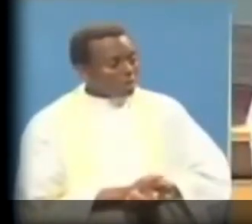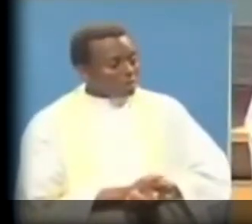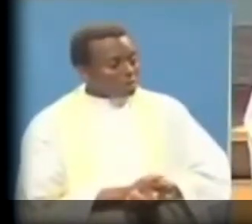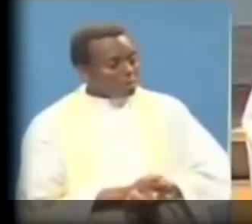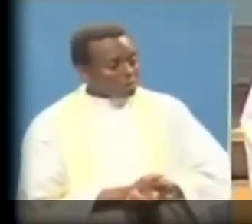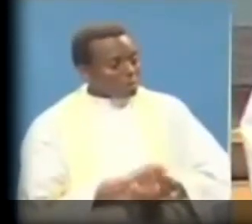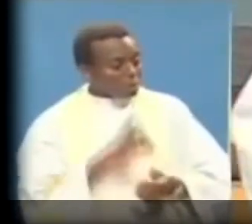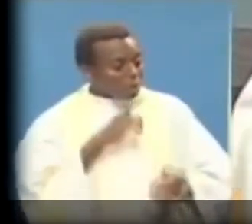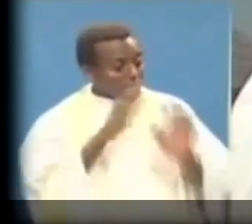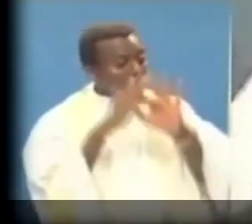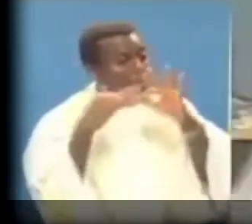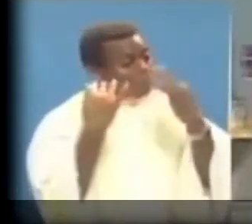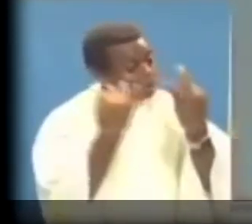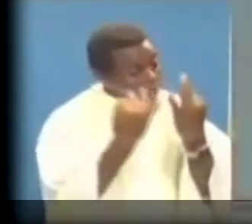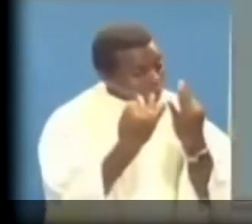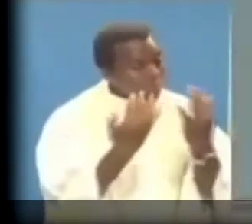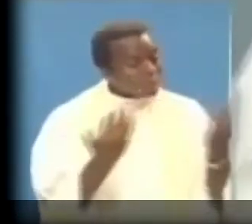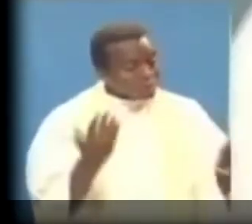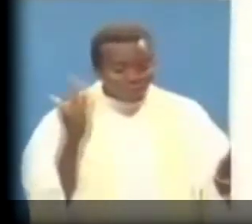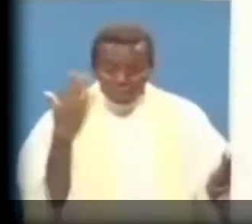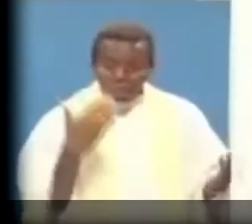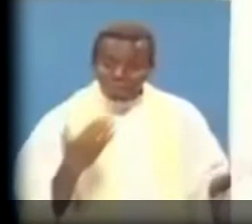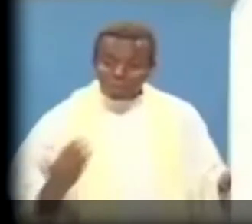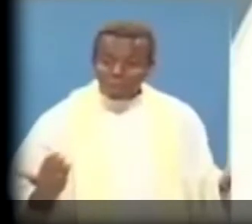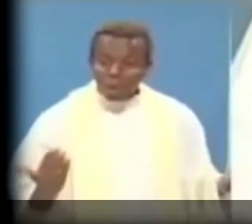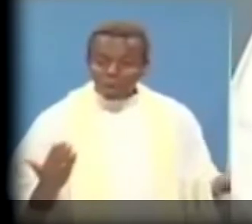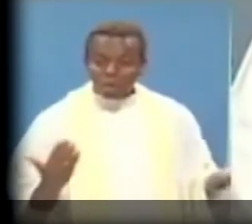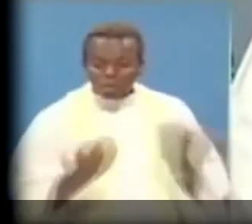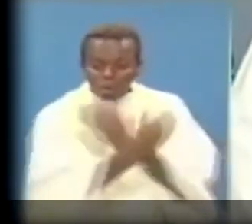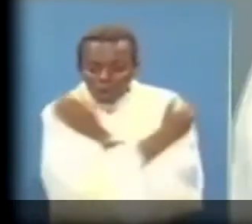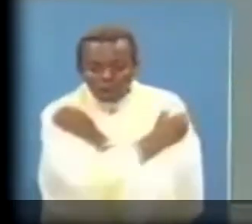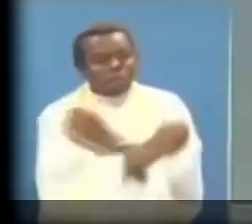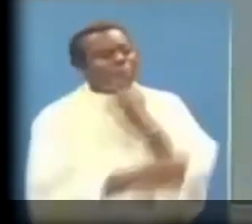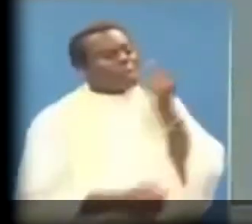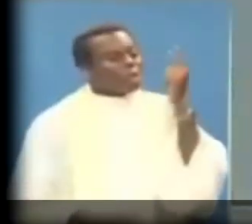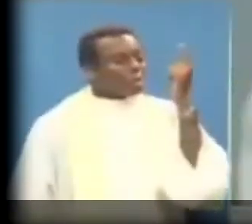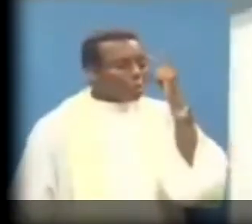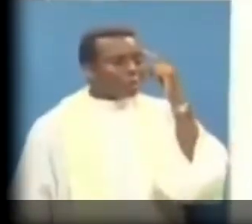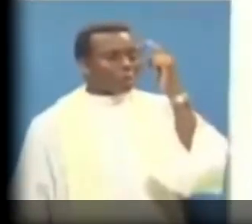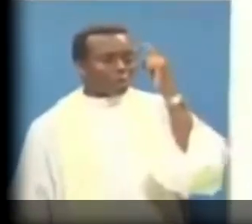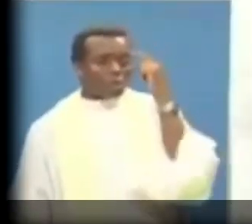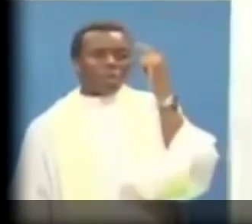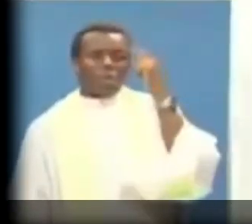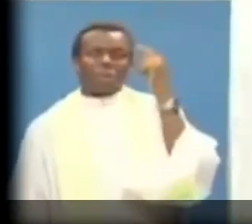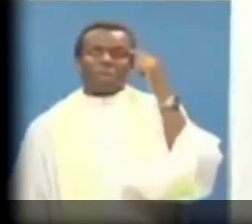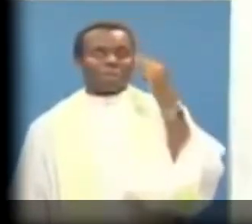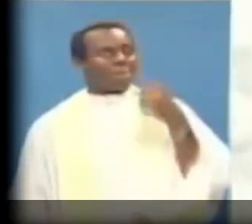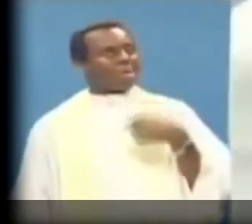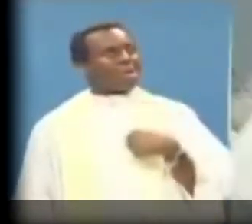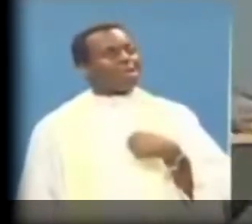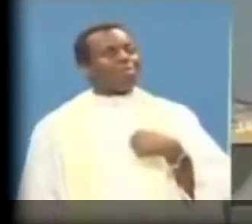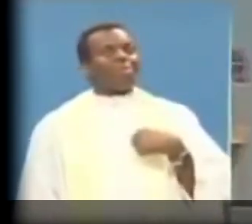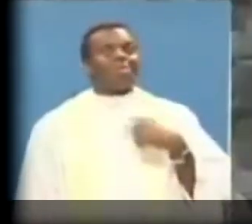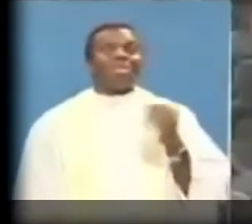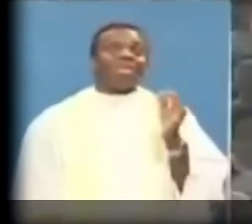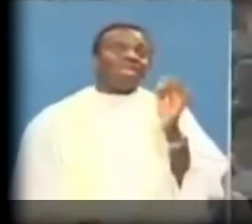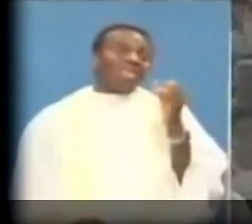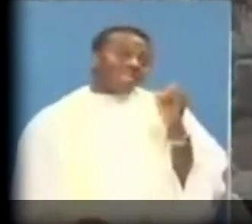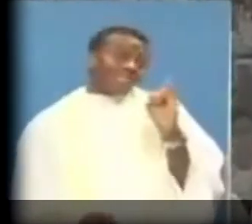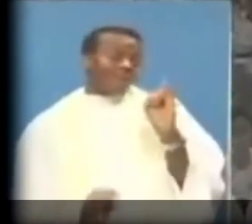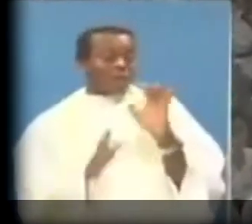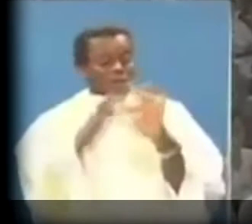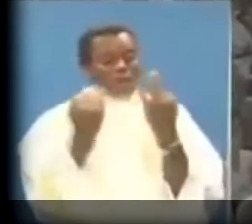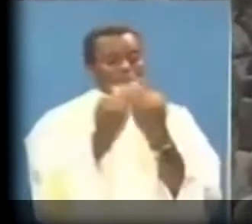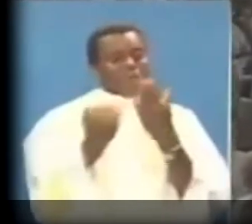mãe que eu já não ia dormir aquela noite de manhãzinha já ia ficar lá na beira da estrada na